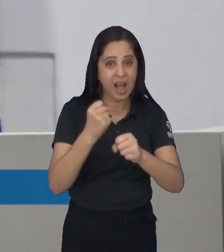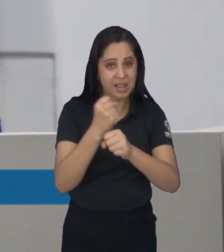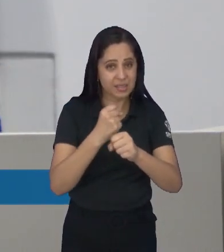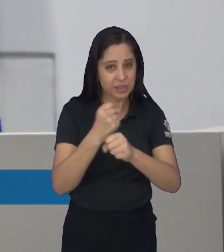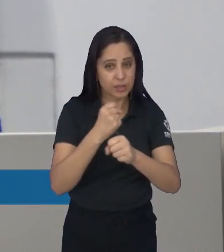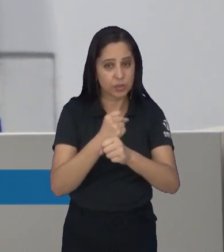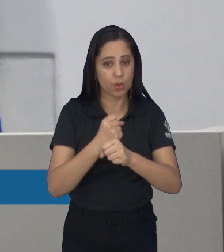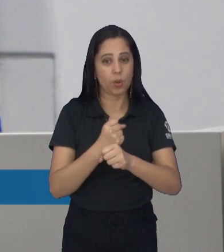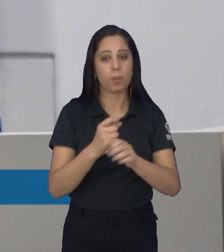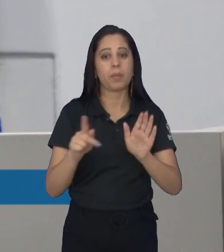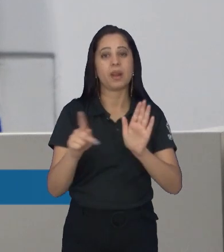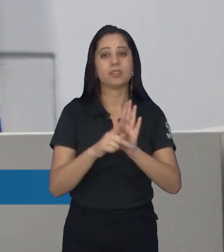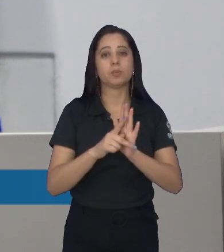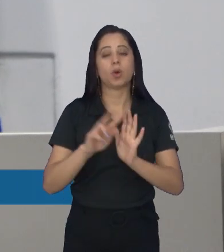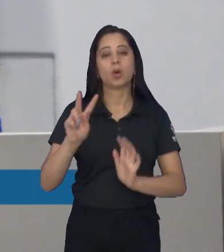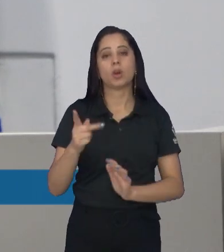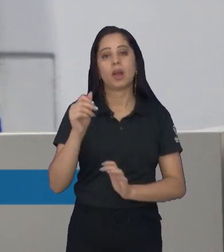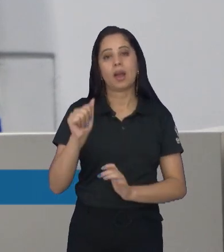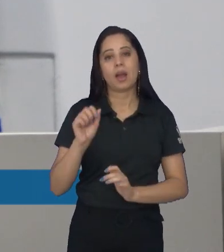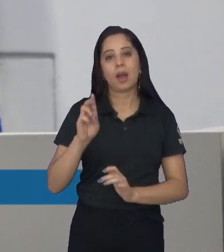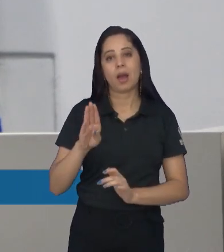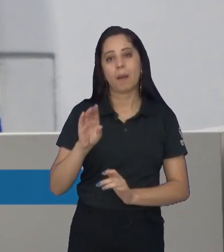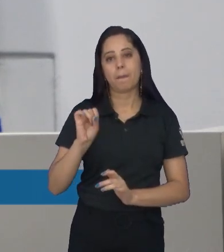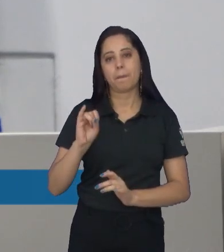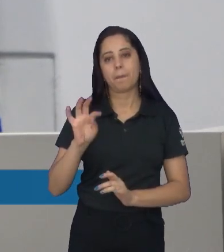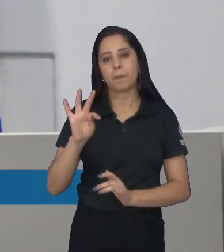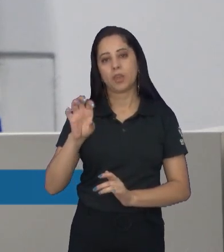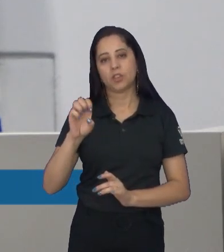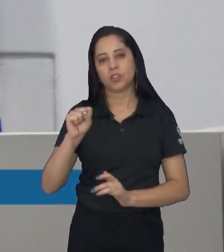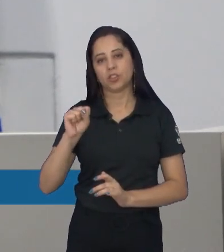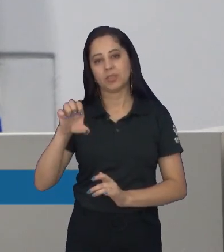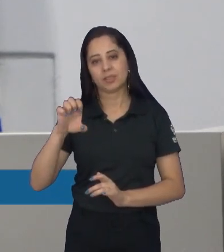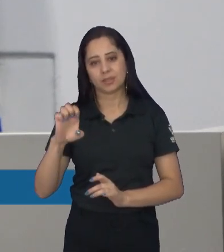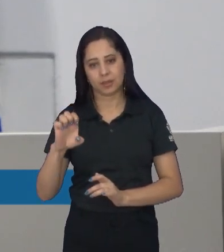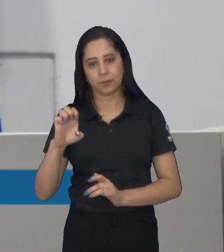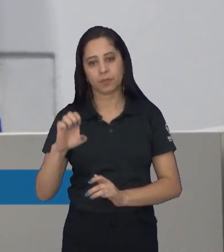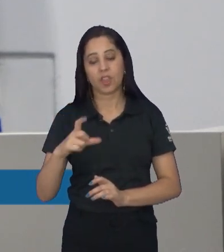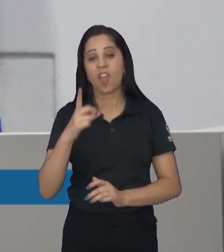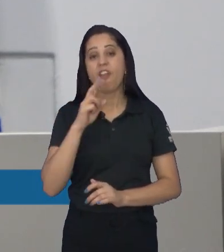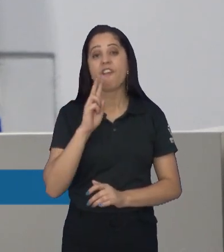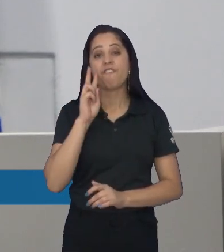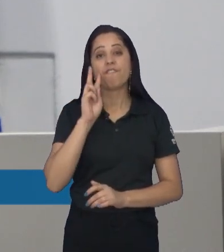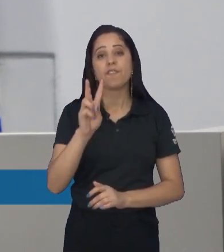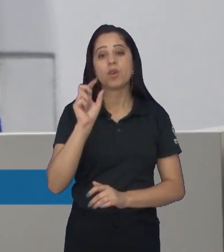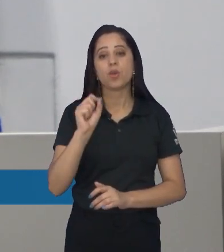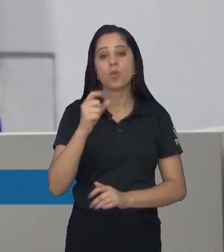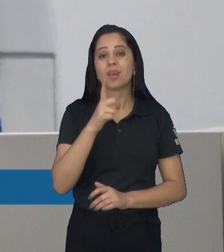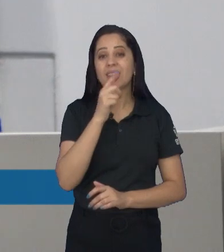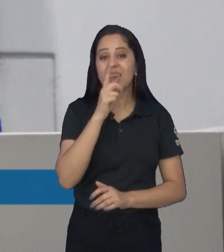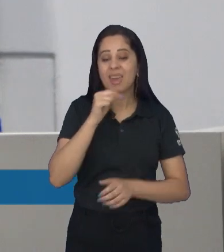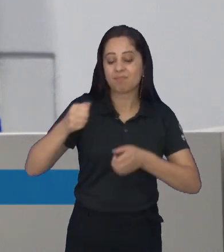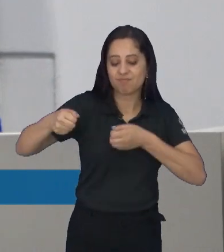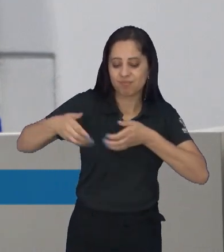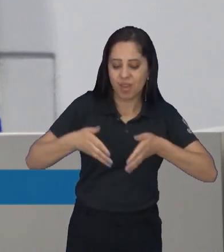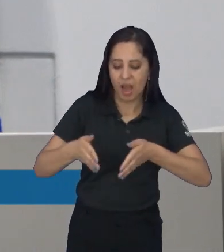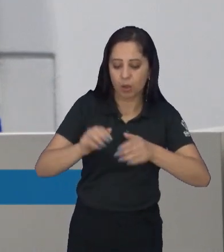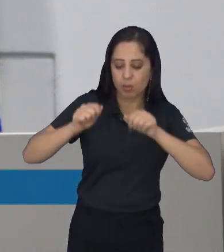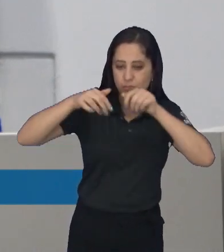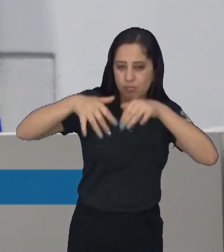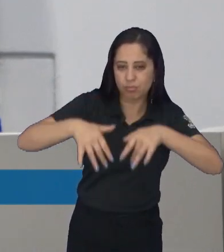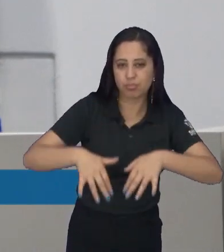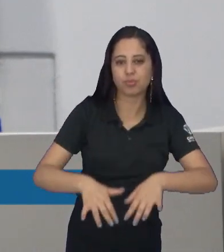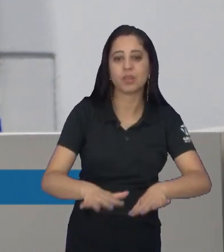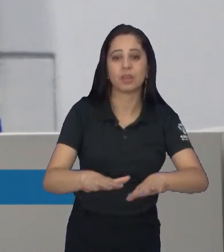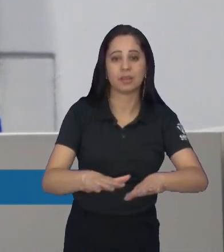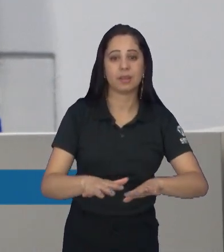constataram uma saída de drenagem que havia sido feita lá e que estava conduzindo as águas e que talvez isso pudesse estar solar plano